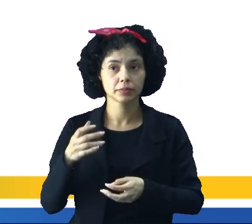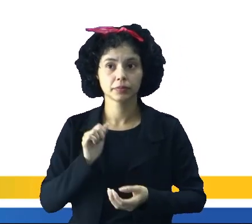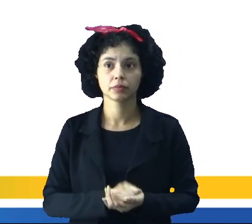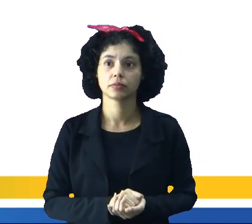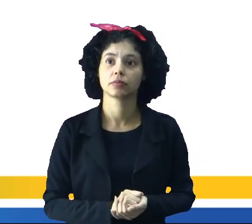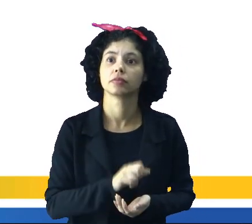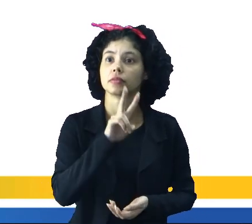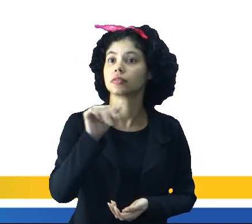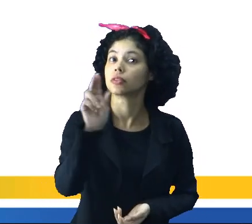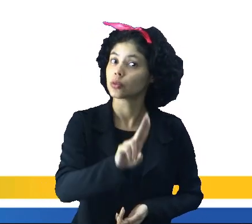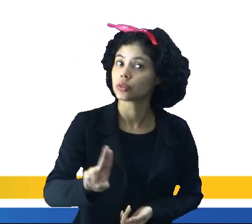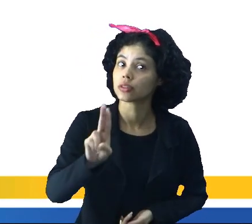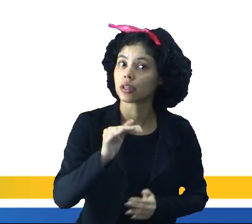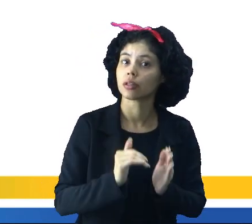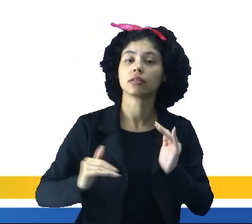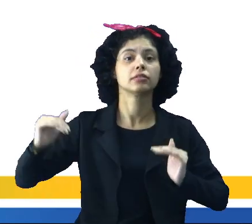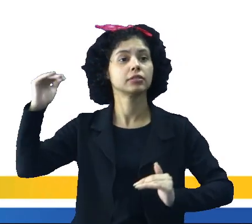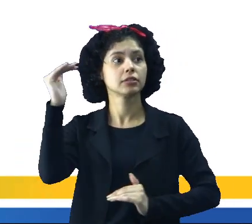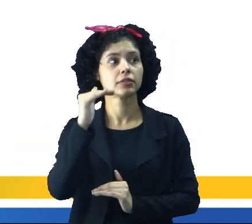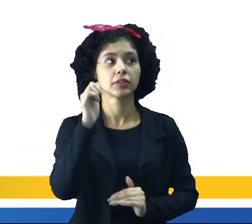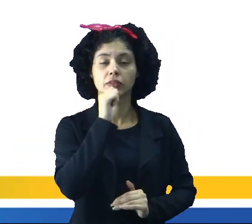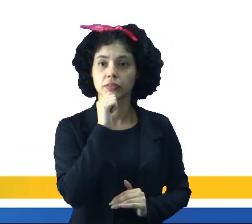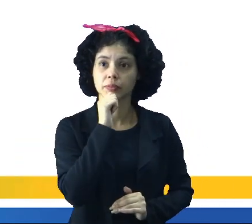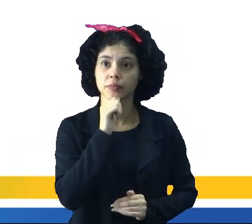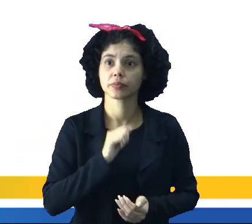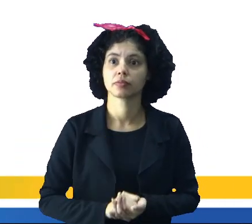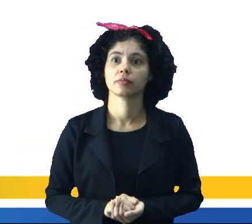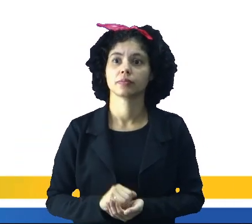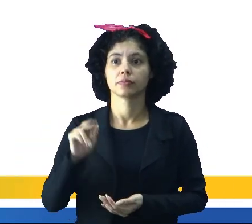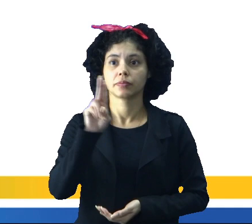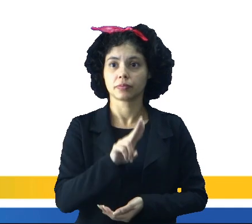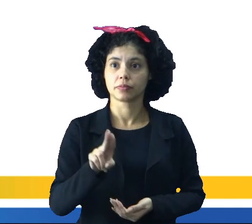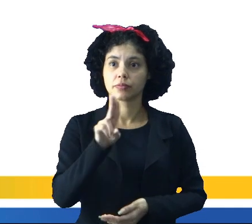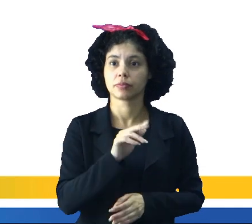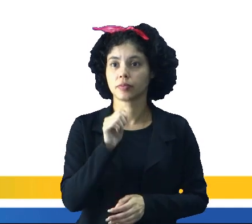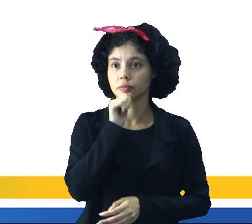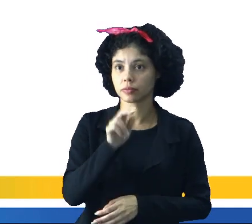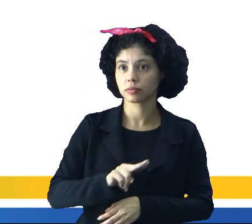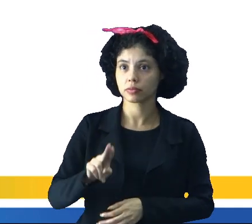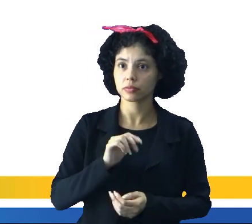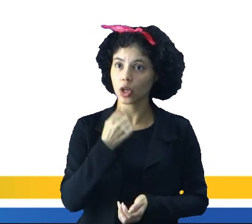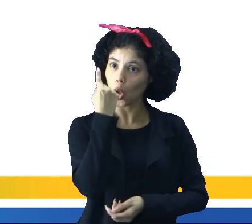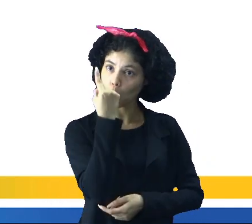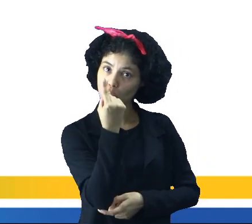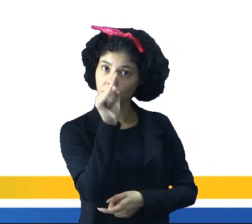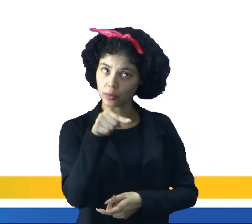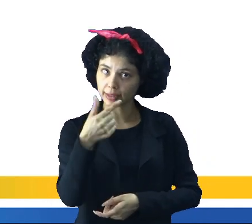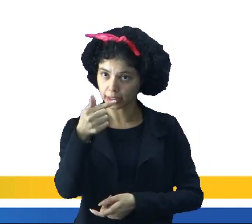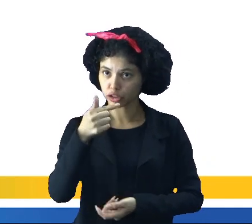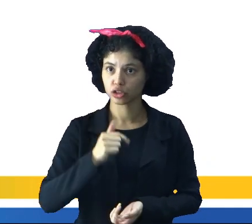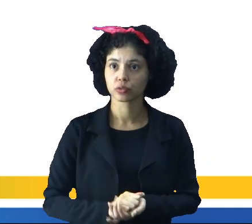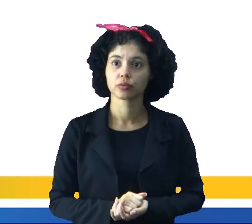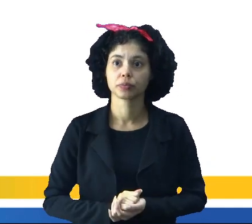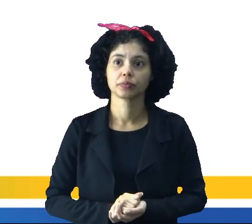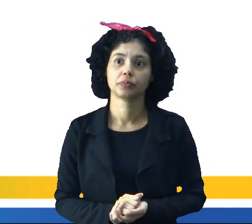3, ela vai ser usada lá em cima, ó, na questão. Use raiz de 3 igual a